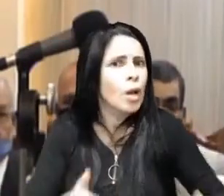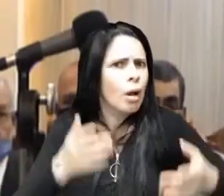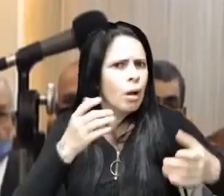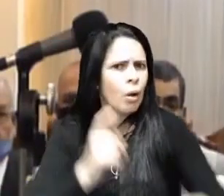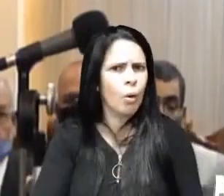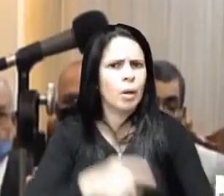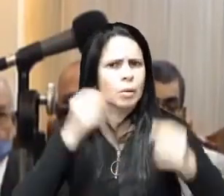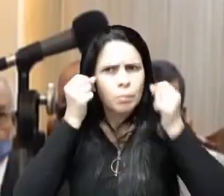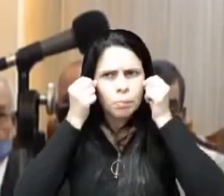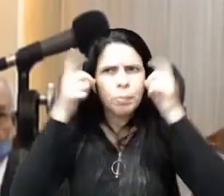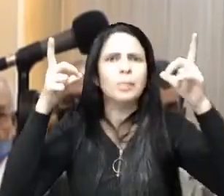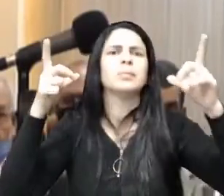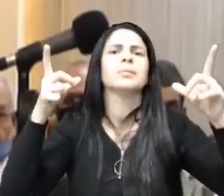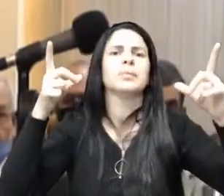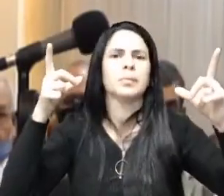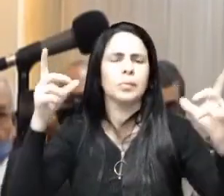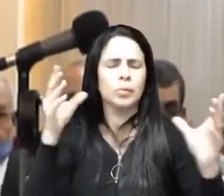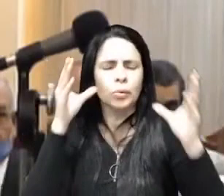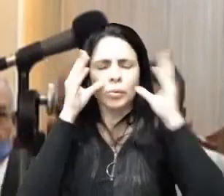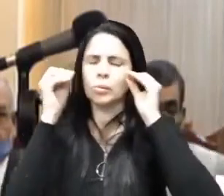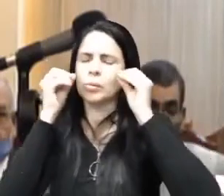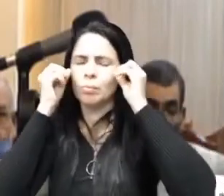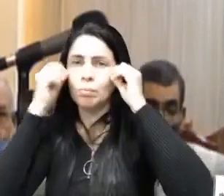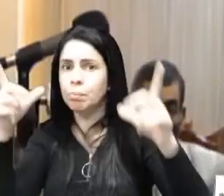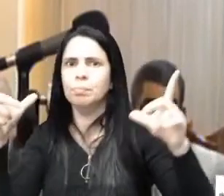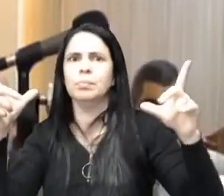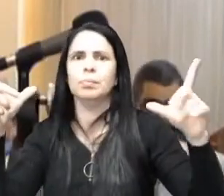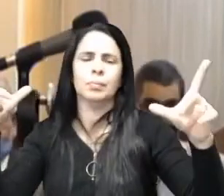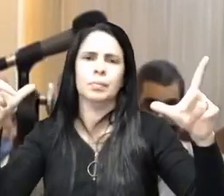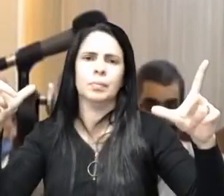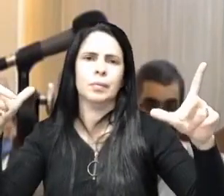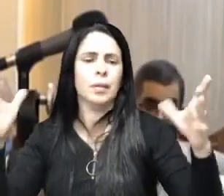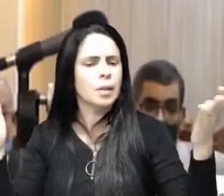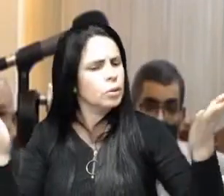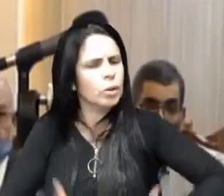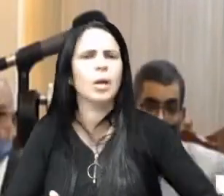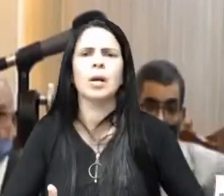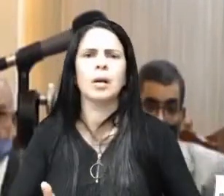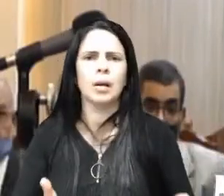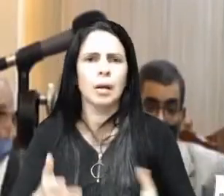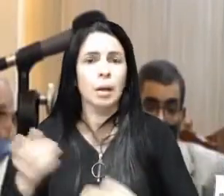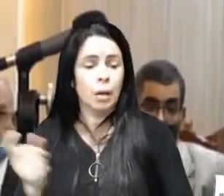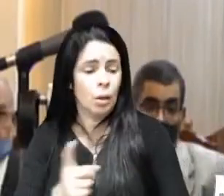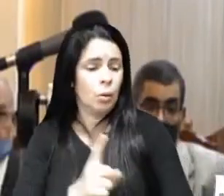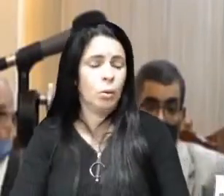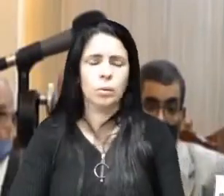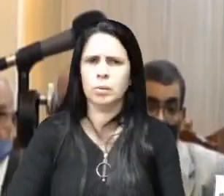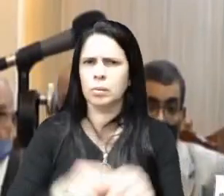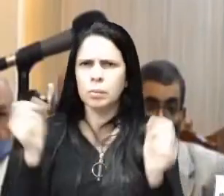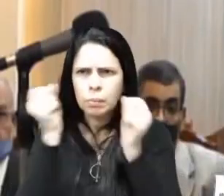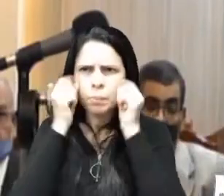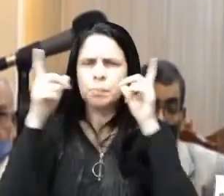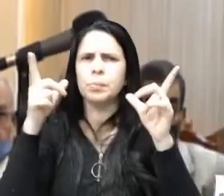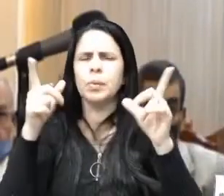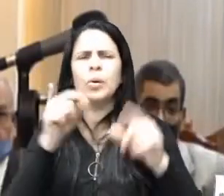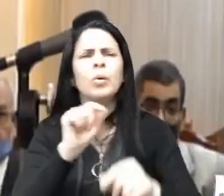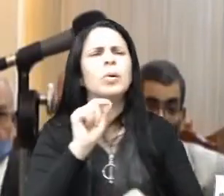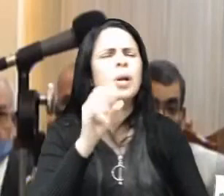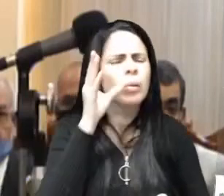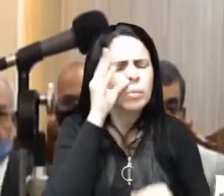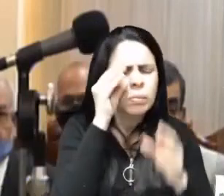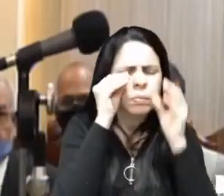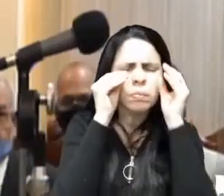despertarmos do sono. Já é hora de despertarmos do sono. O que é o sono,